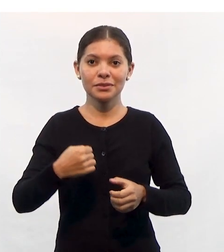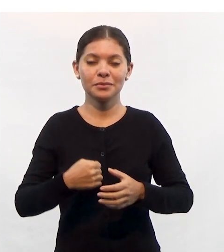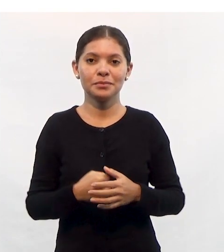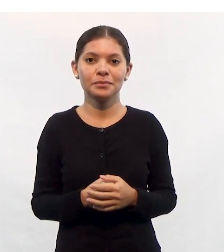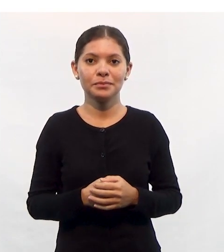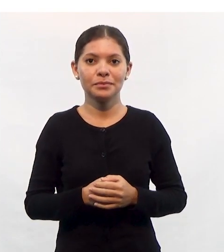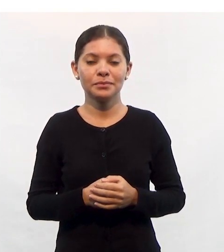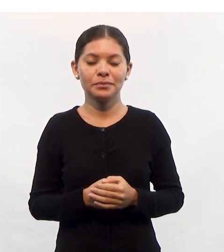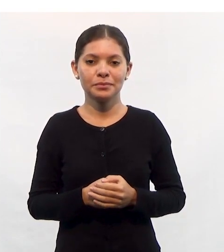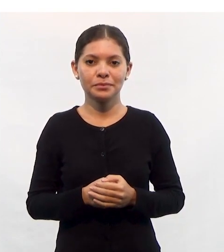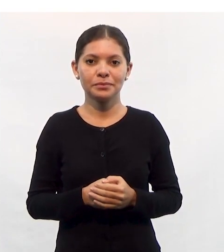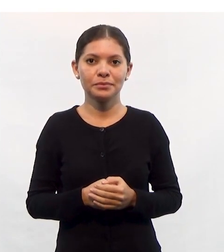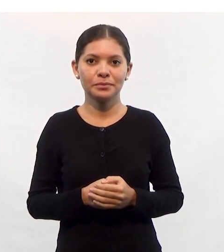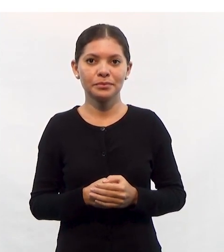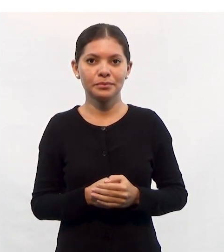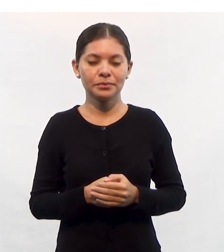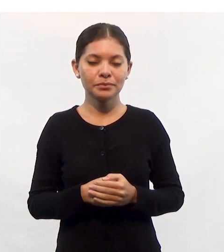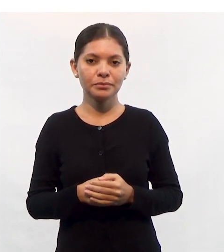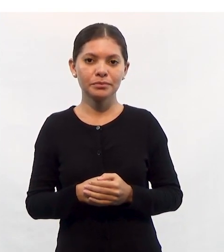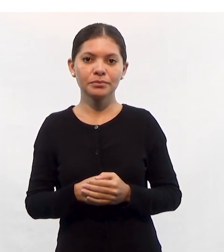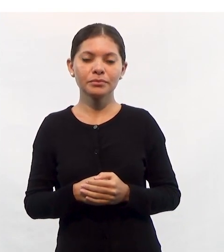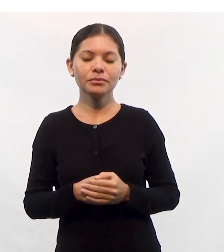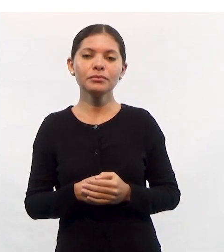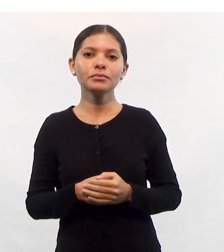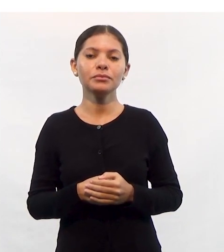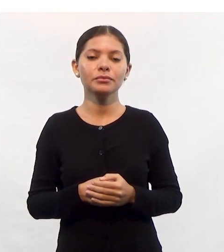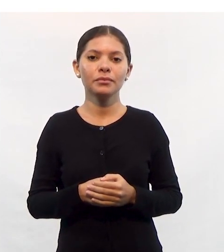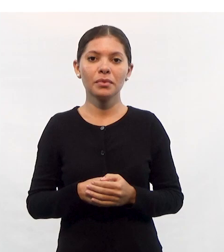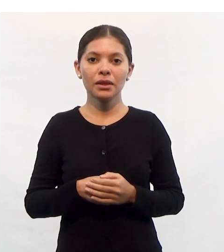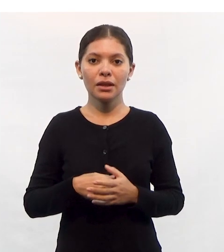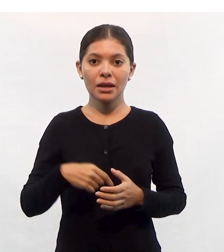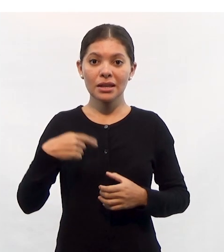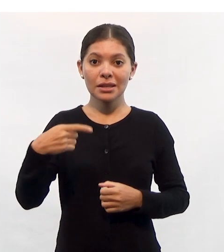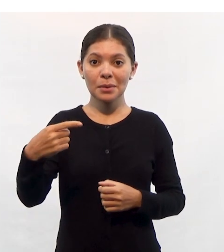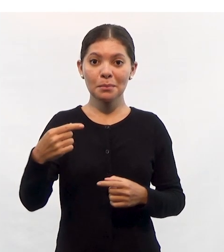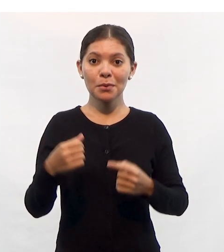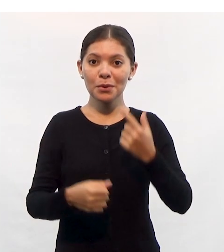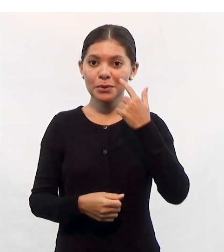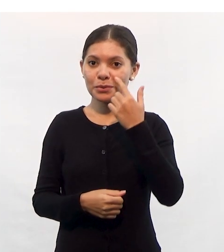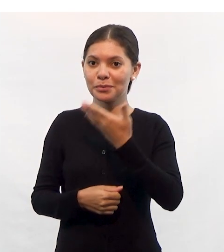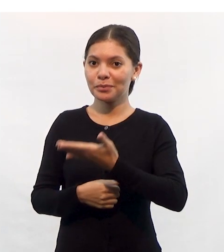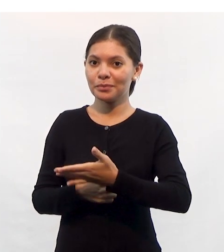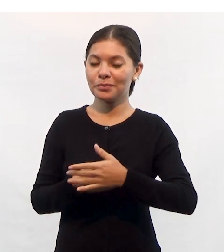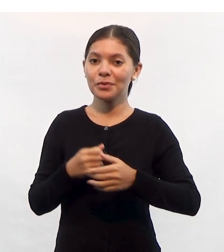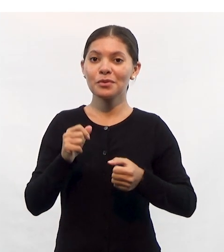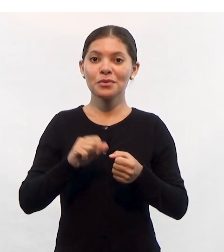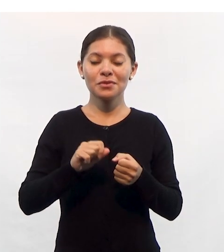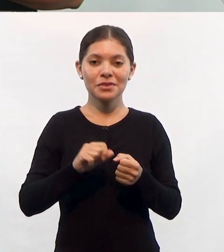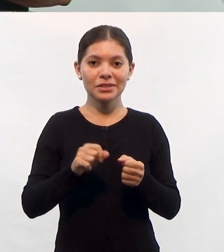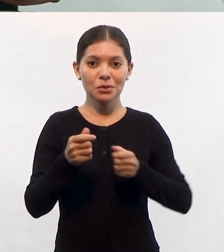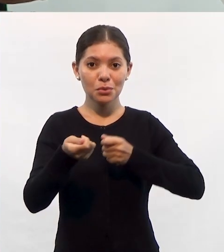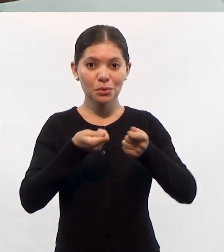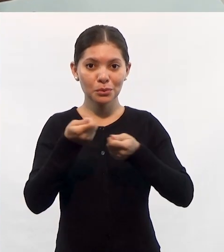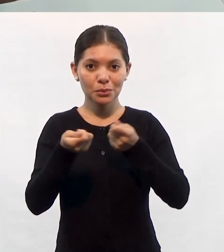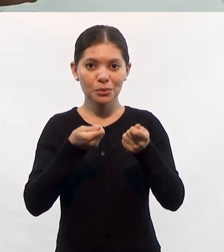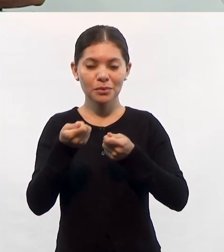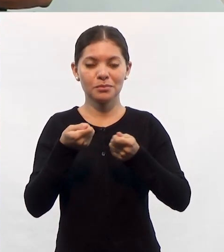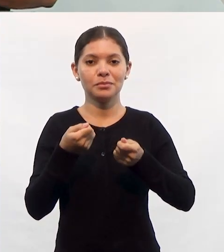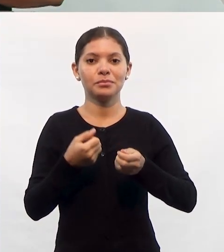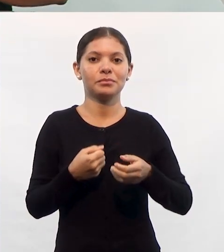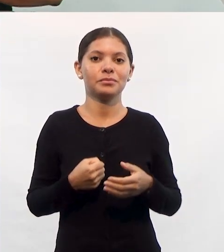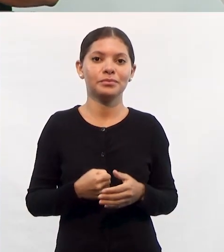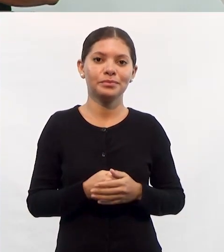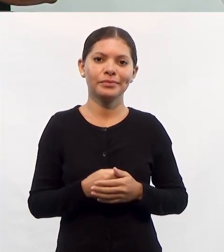ou melhor concomitante a execução do plano de produção eu vou estar realizando o controle da